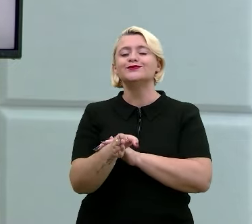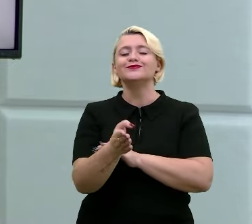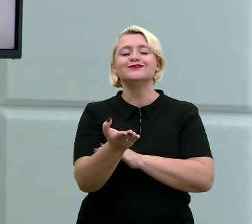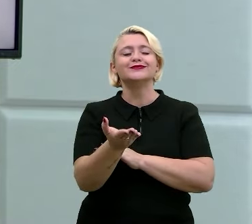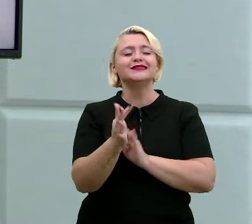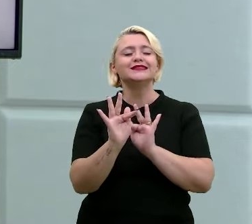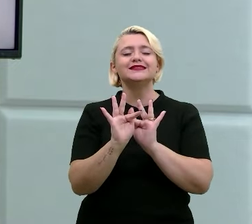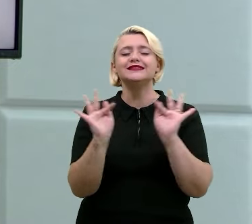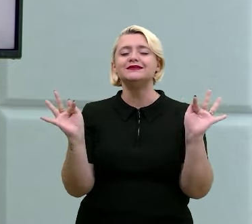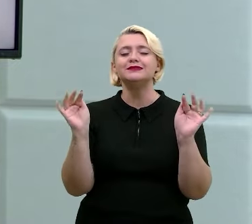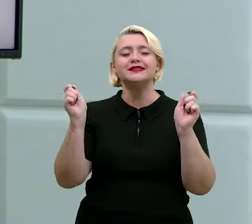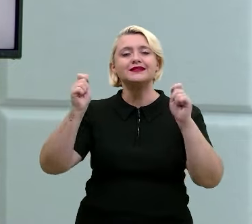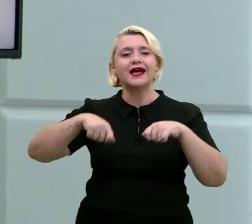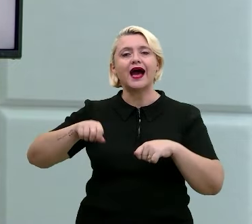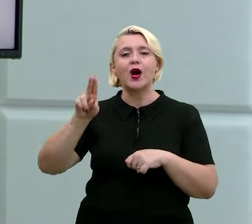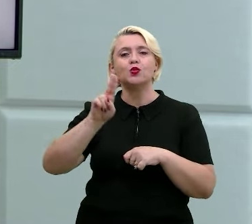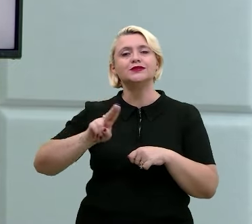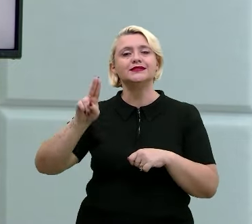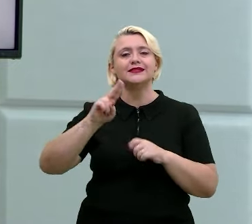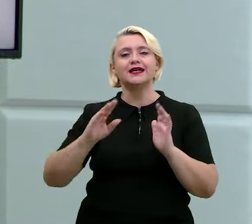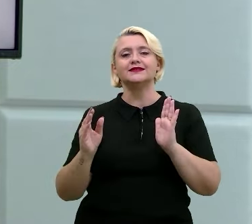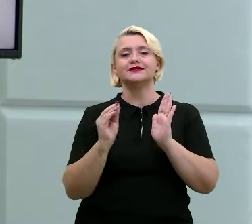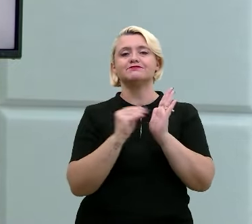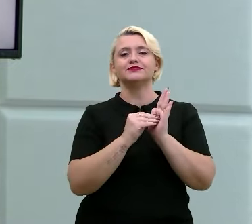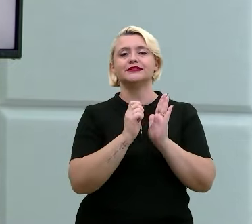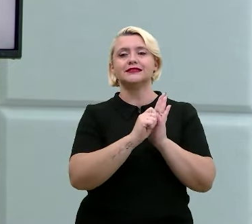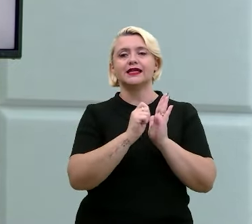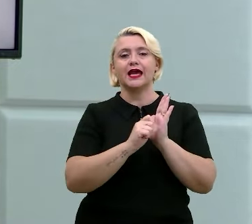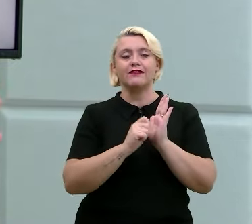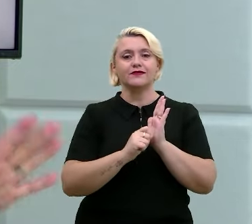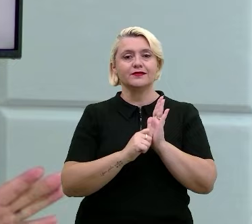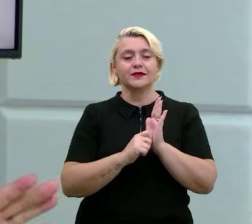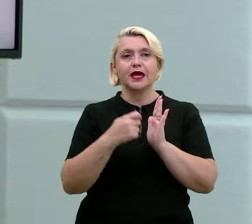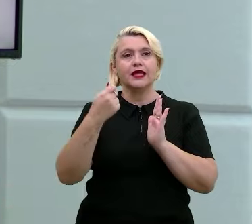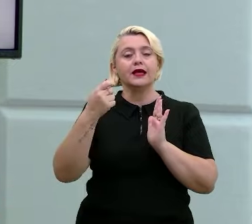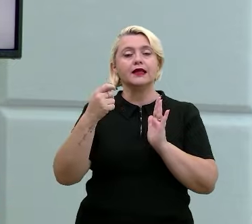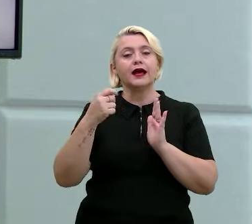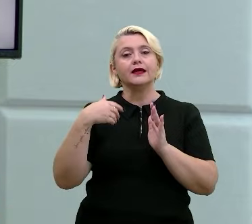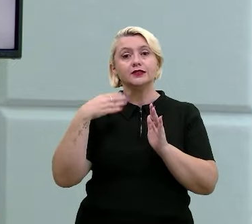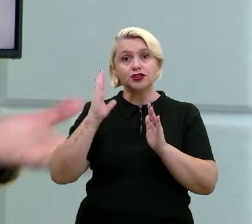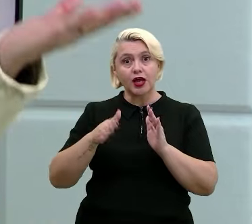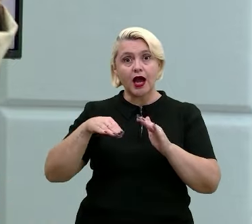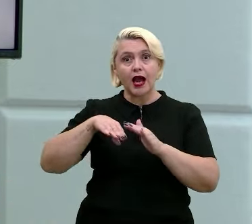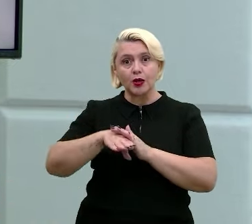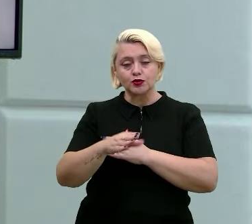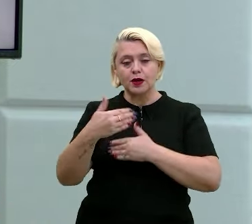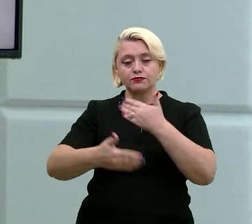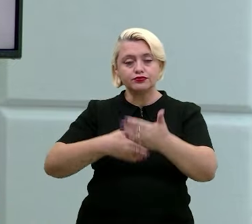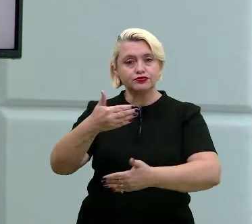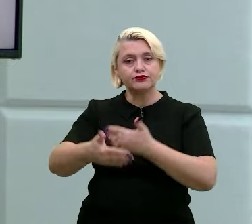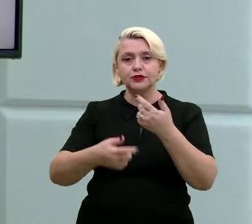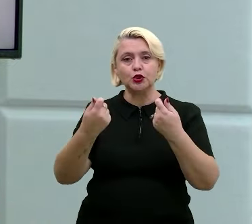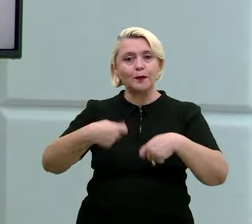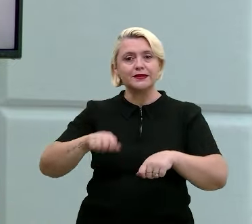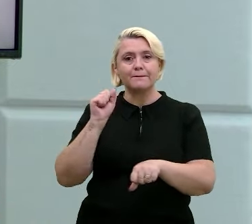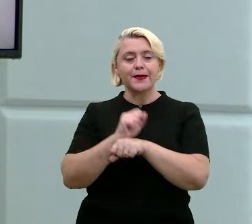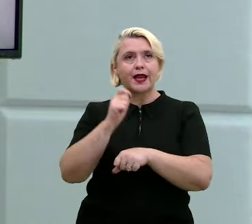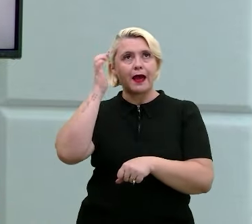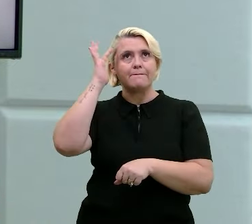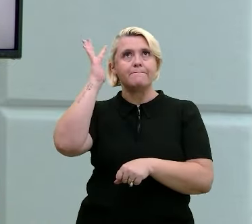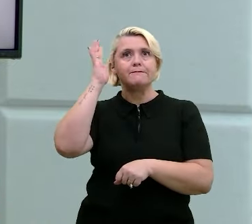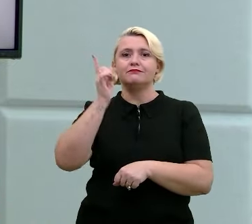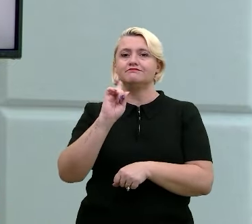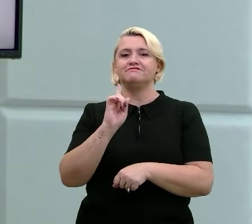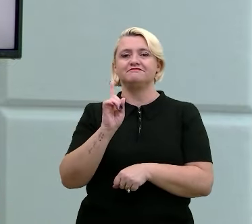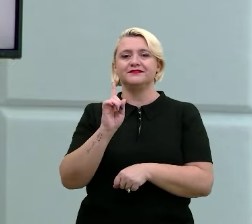ficou simples, e você chega um ponto que você não precisa mais parar para pensar. Fica simples, fica comum,